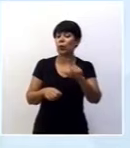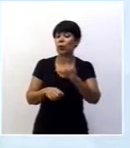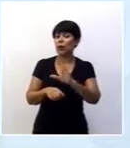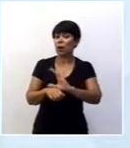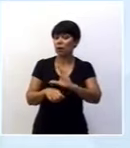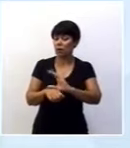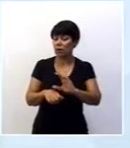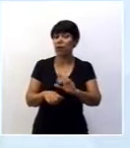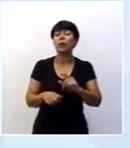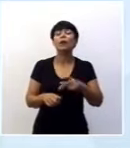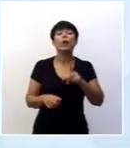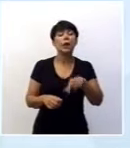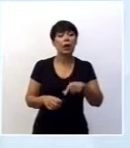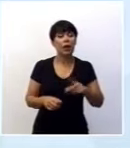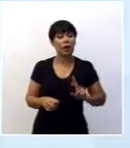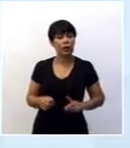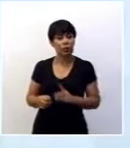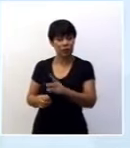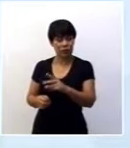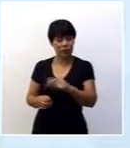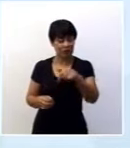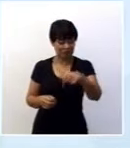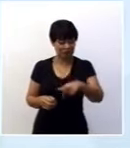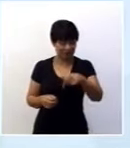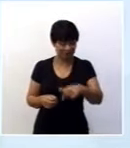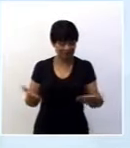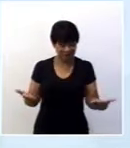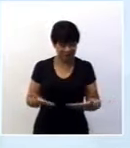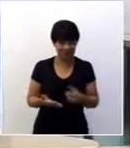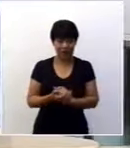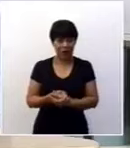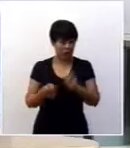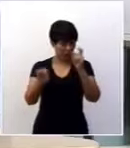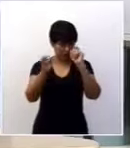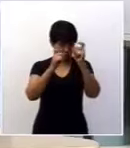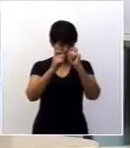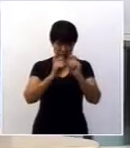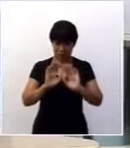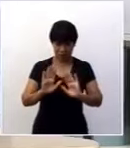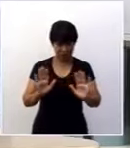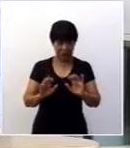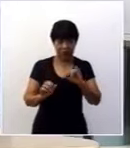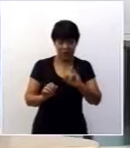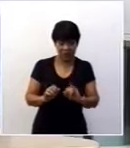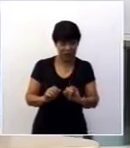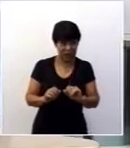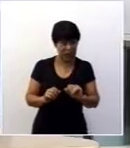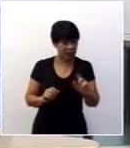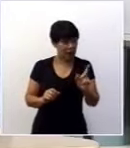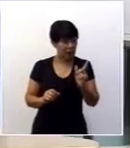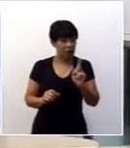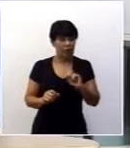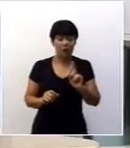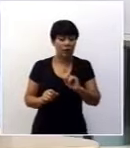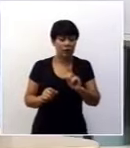que vai ser uma continuidade dessa, tá? Então, não se preocupem se a gente não conseguir